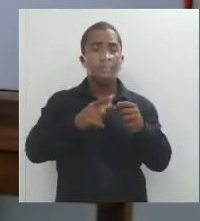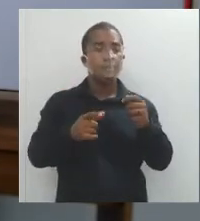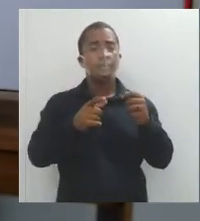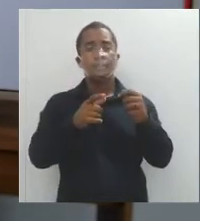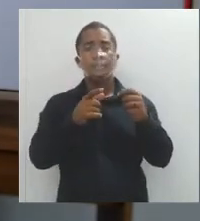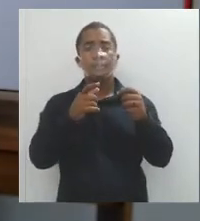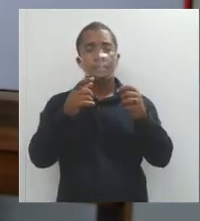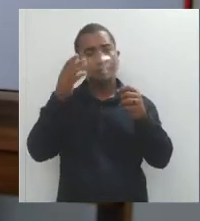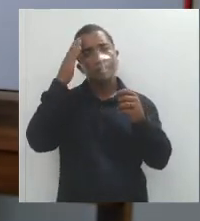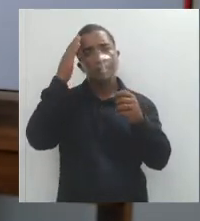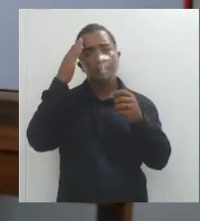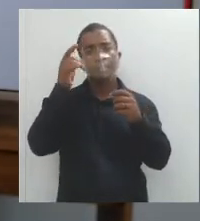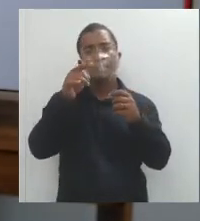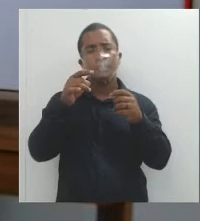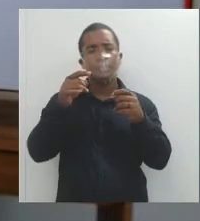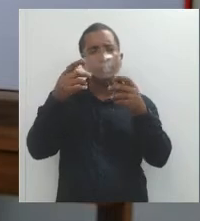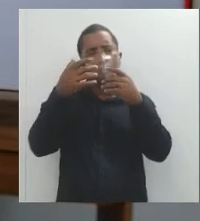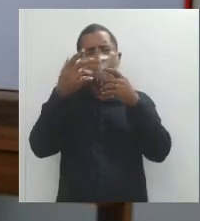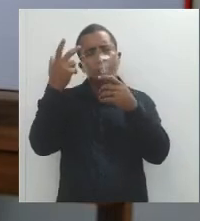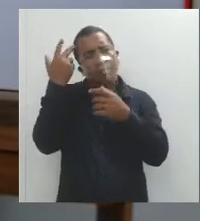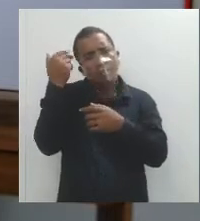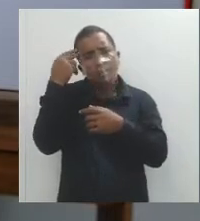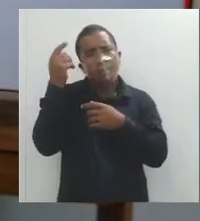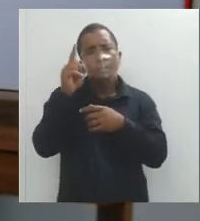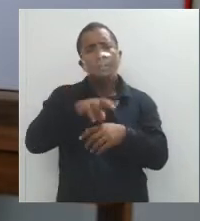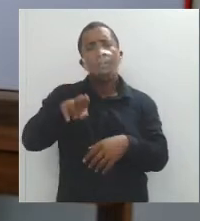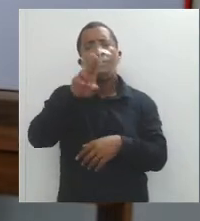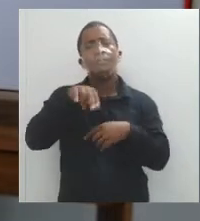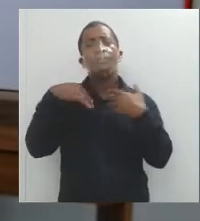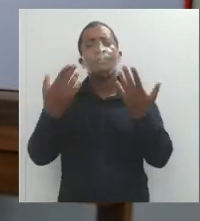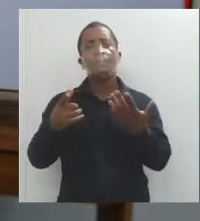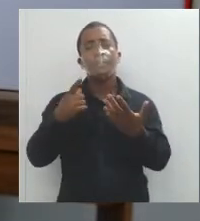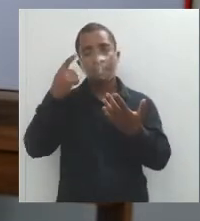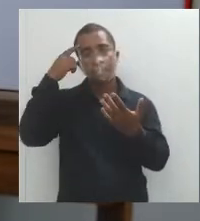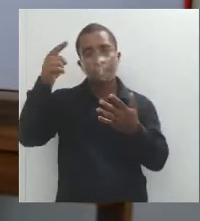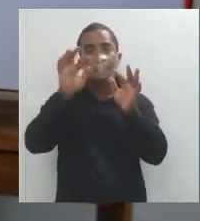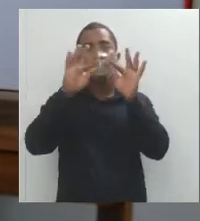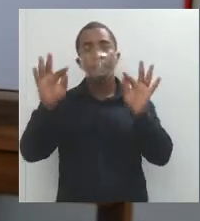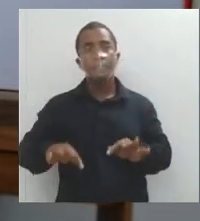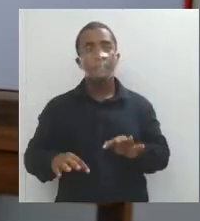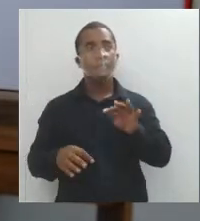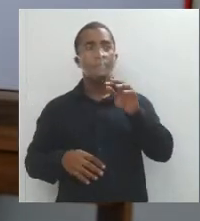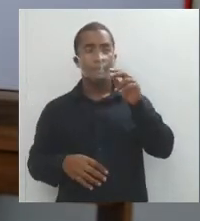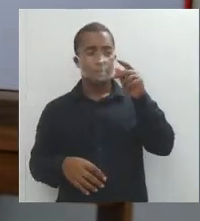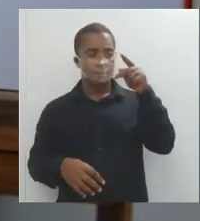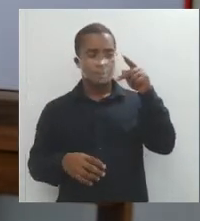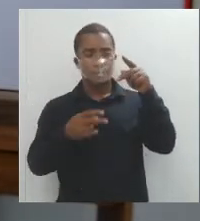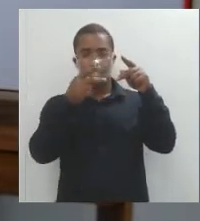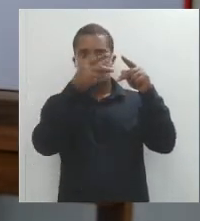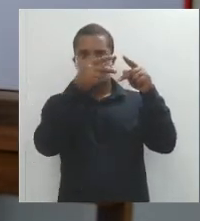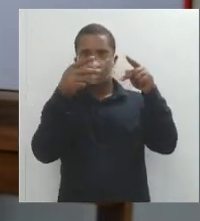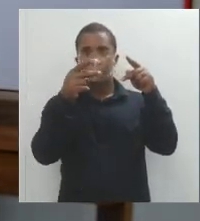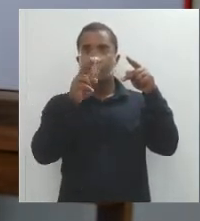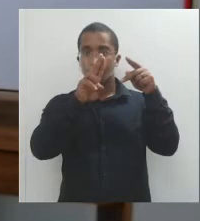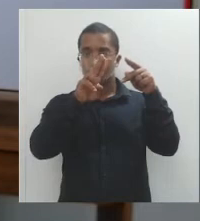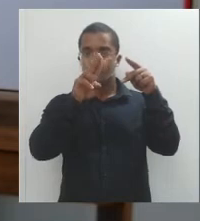elétrica. Normalmente você usa a fórmula da potência aqui, ó. Eu vou manter essa mesma fórmula aqui, ó,